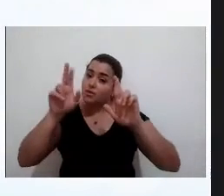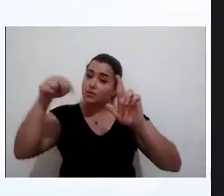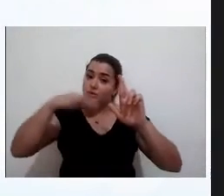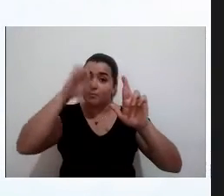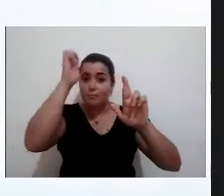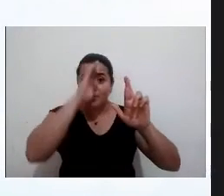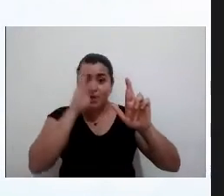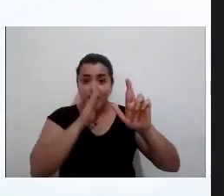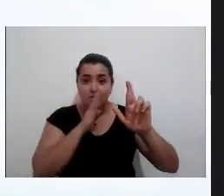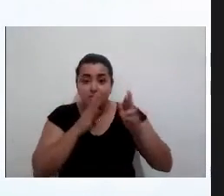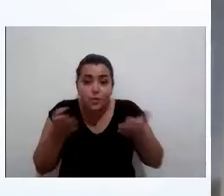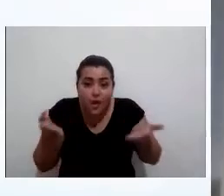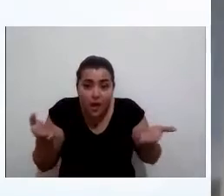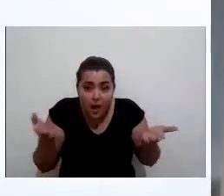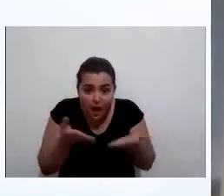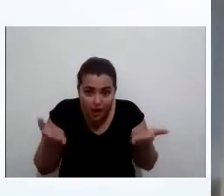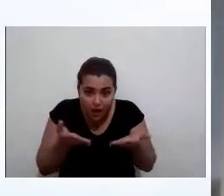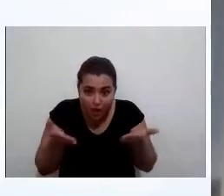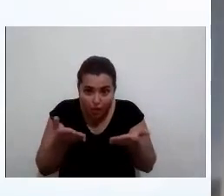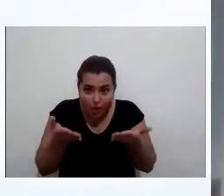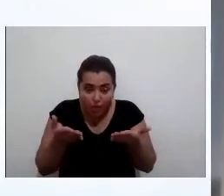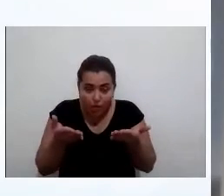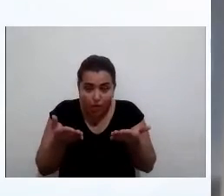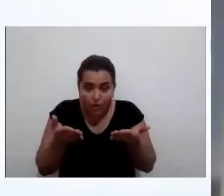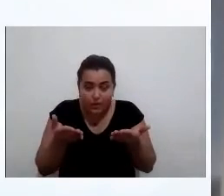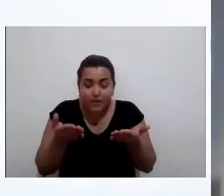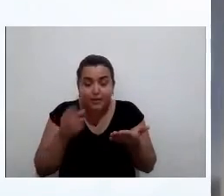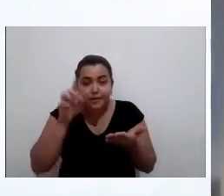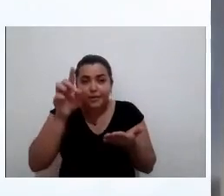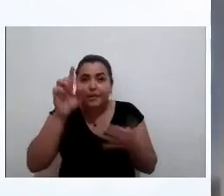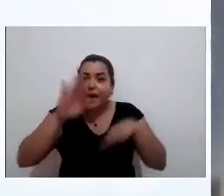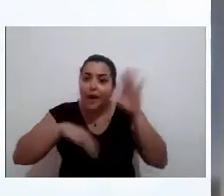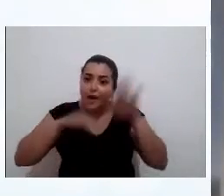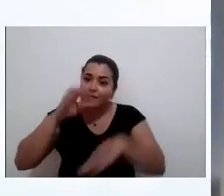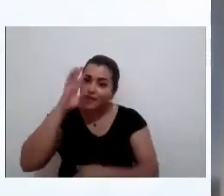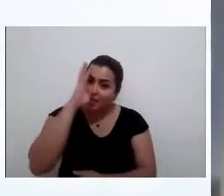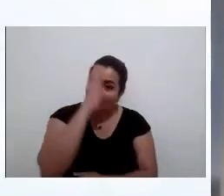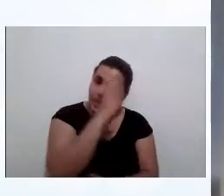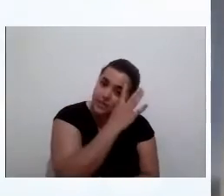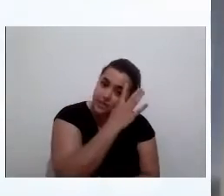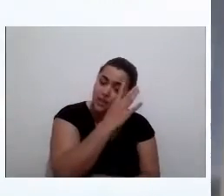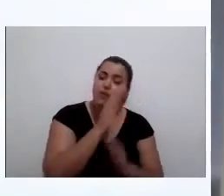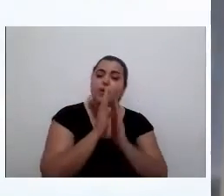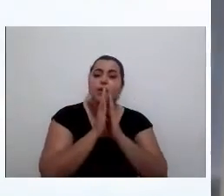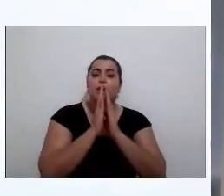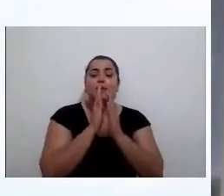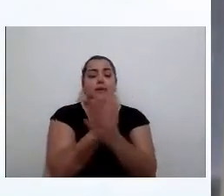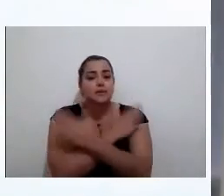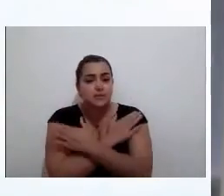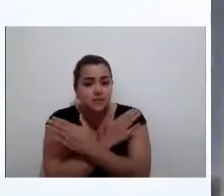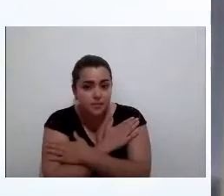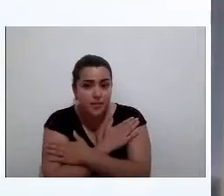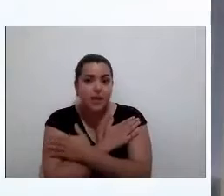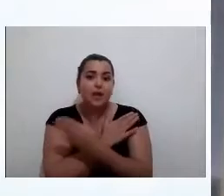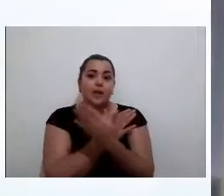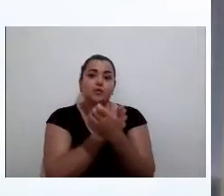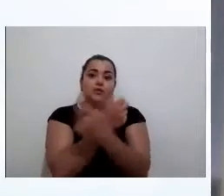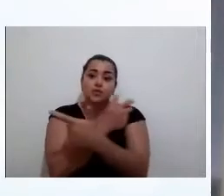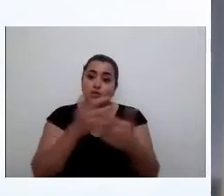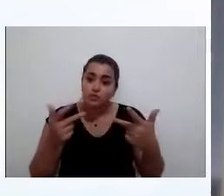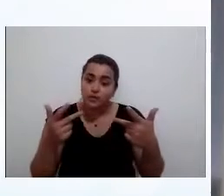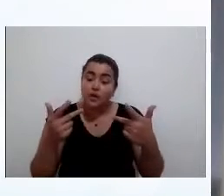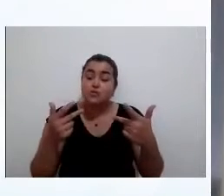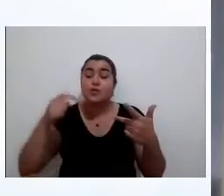que nesse momento está desalentado, passando fome, desempregado, desemprego estrutural nesse